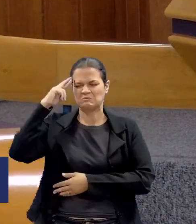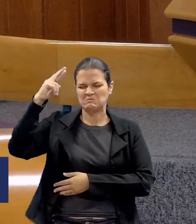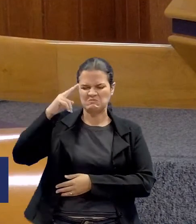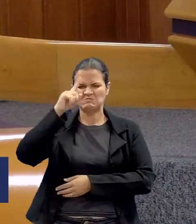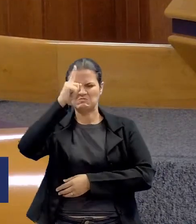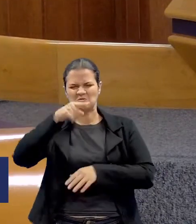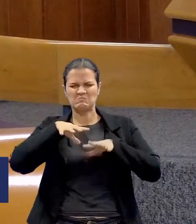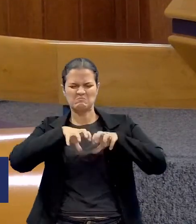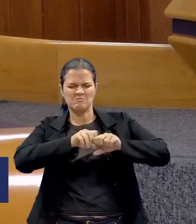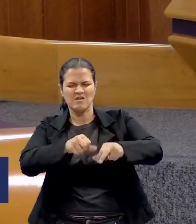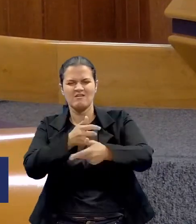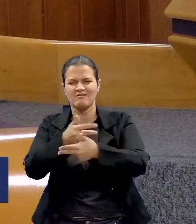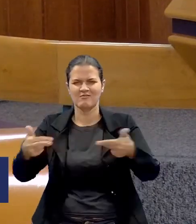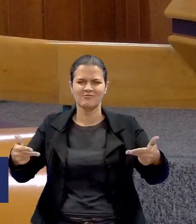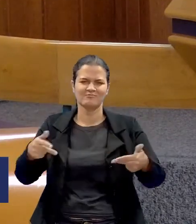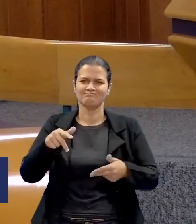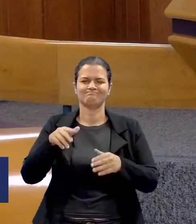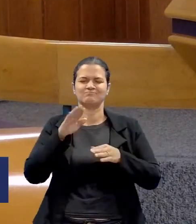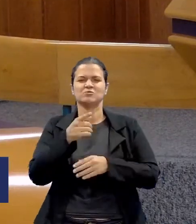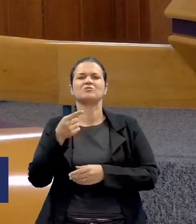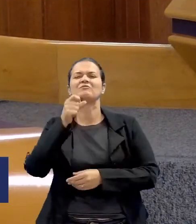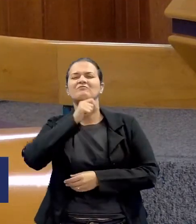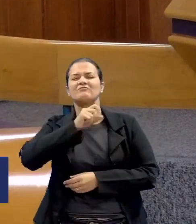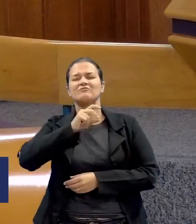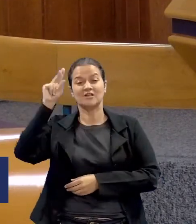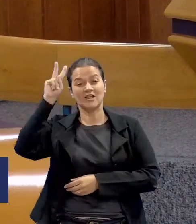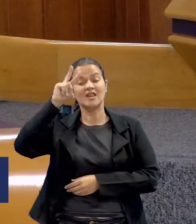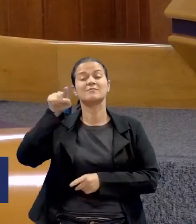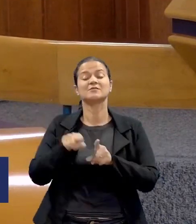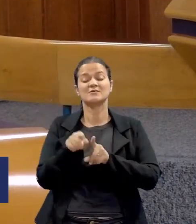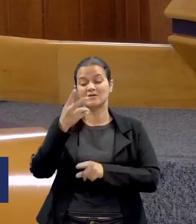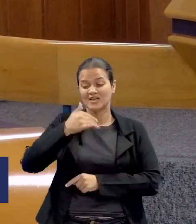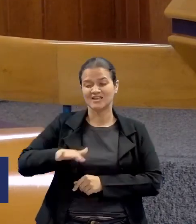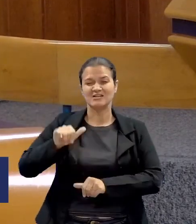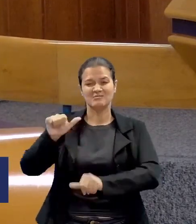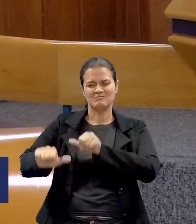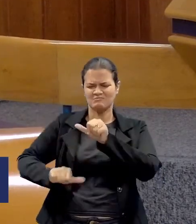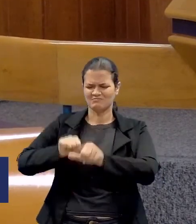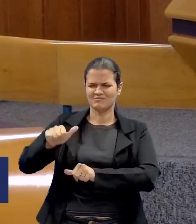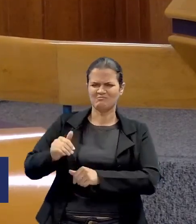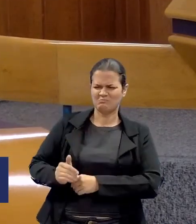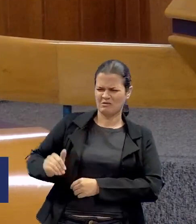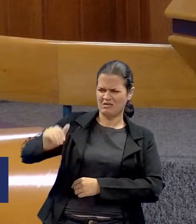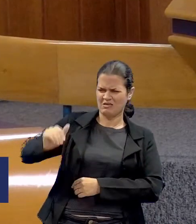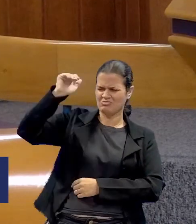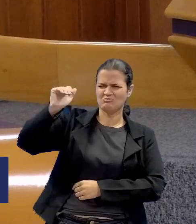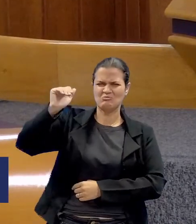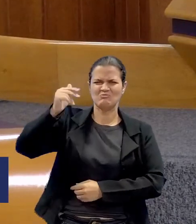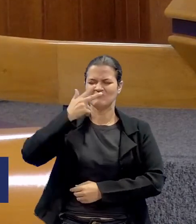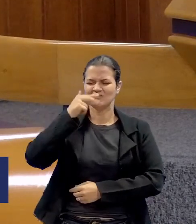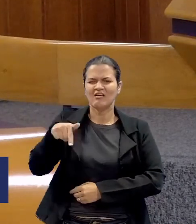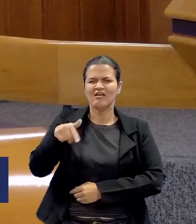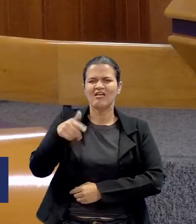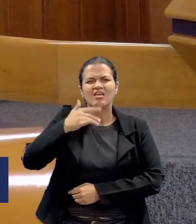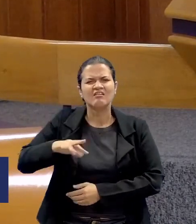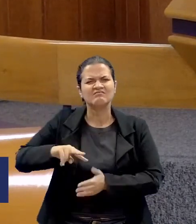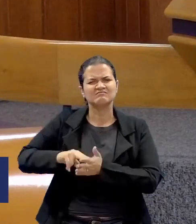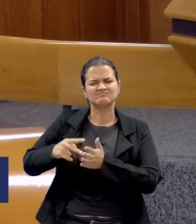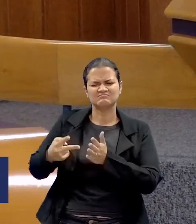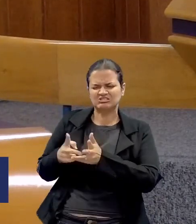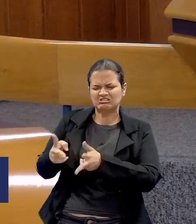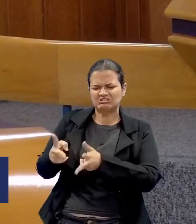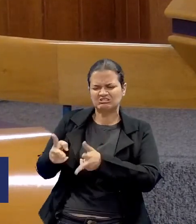da velha colônia. Lembro das crianças transformadas em adultos, deputado, vereador, expropriados